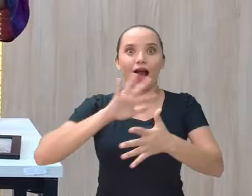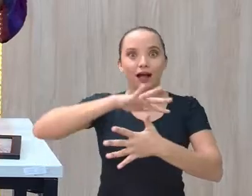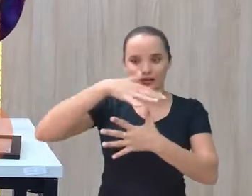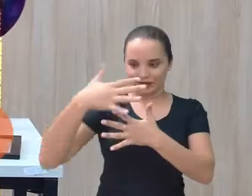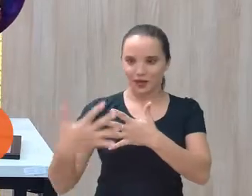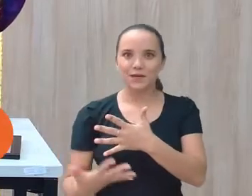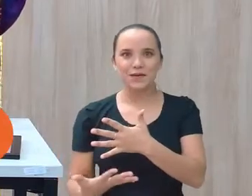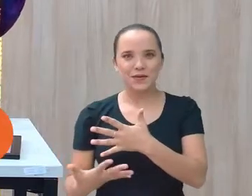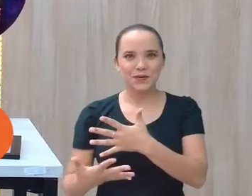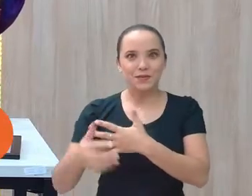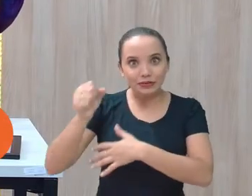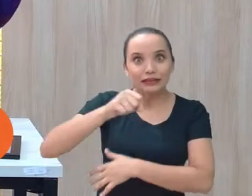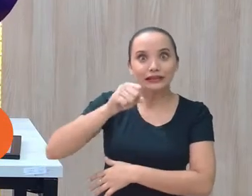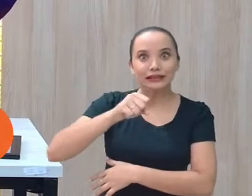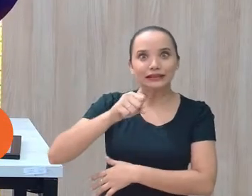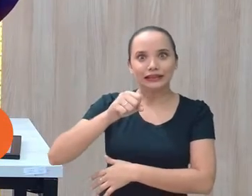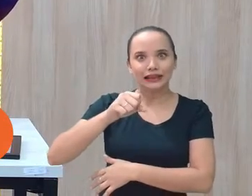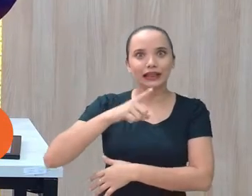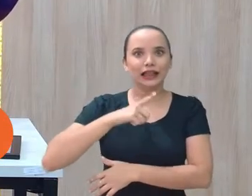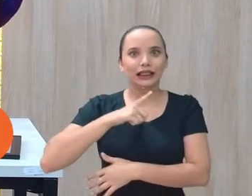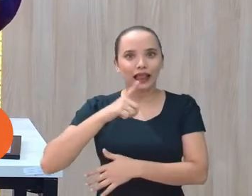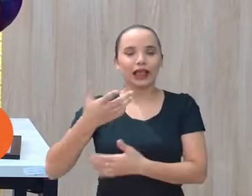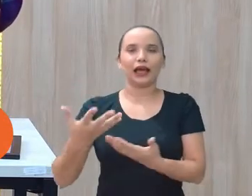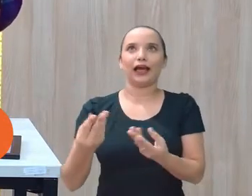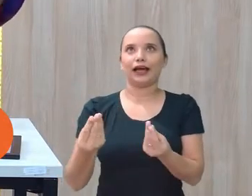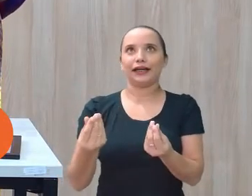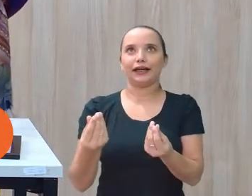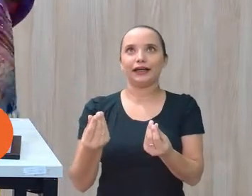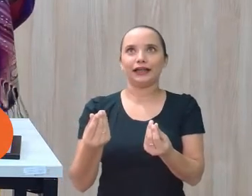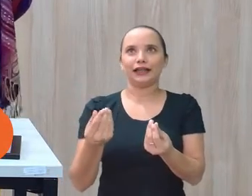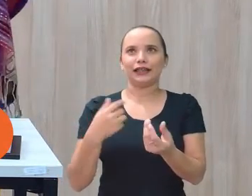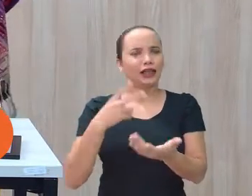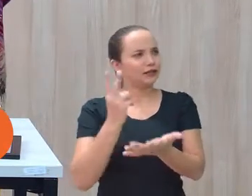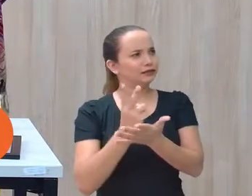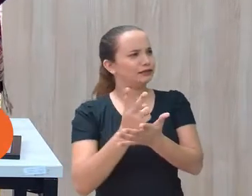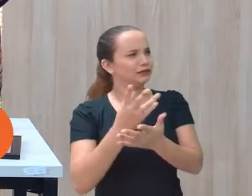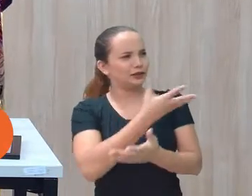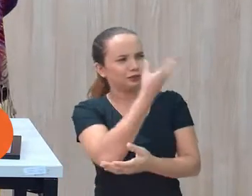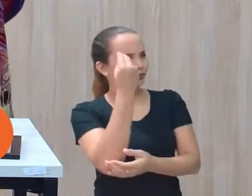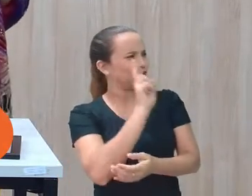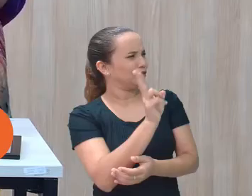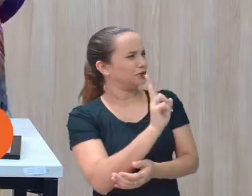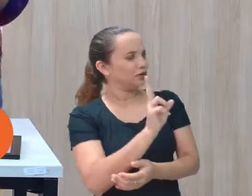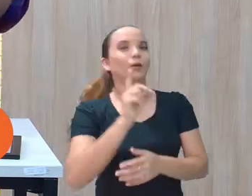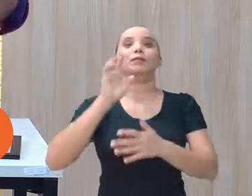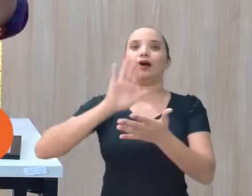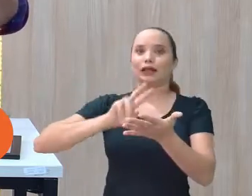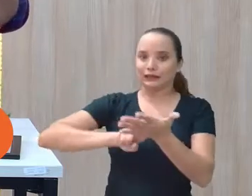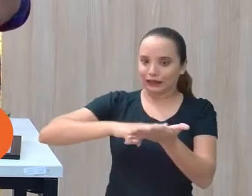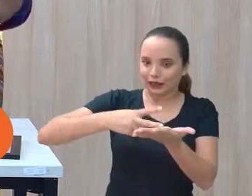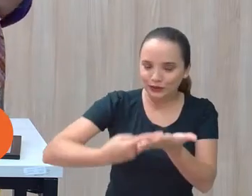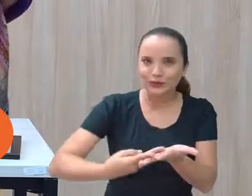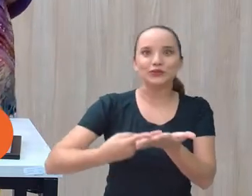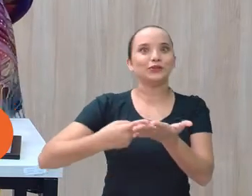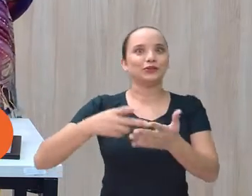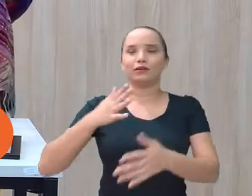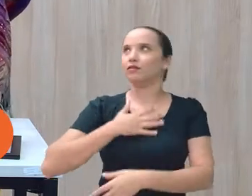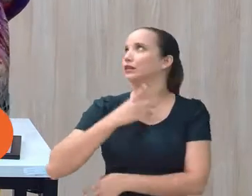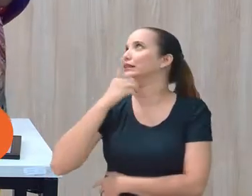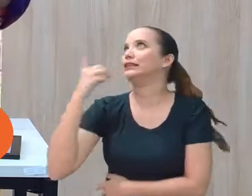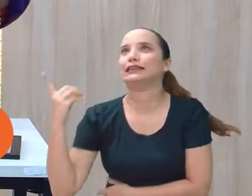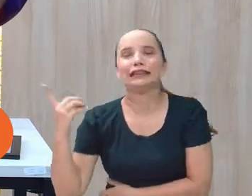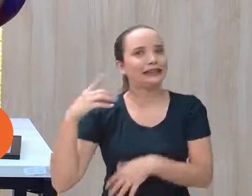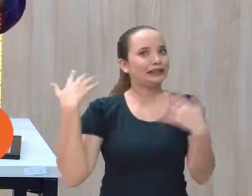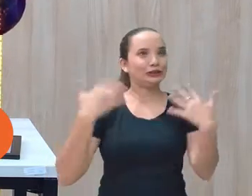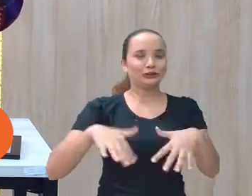Libras, né? Fazendo toda vez eu esqueço essa palavra. Tradução. Meu Deus.